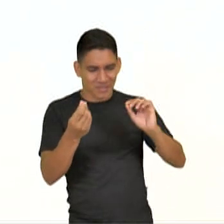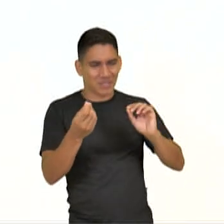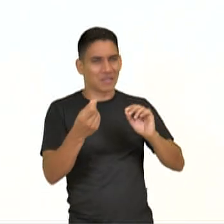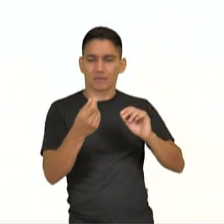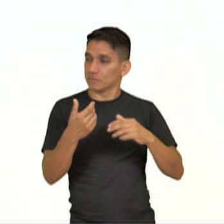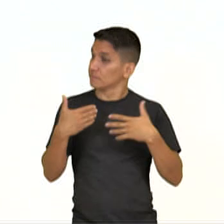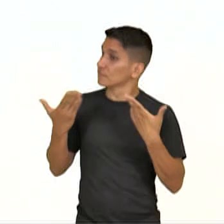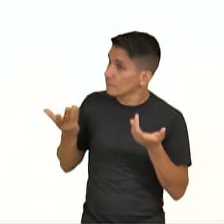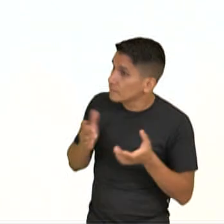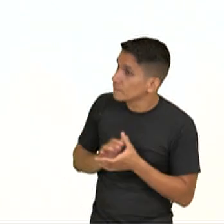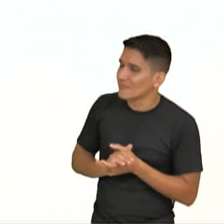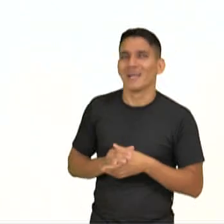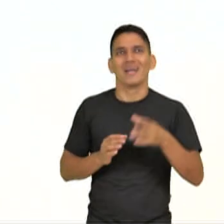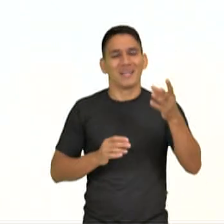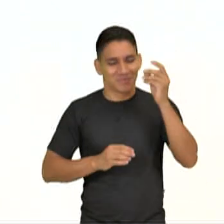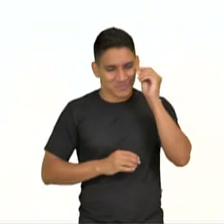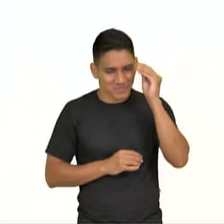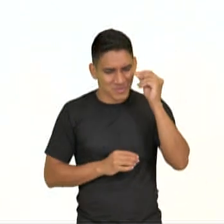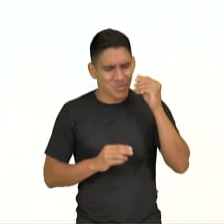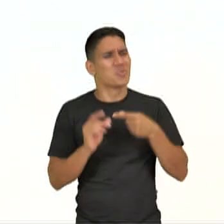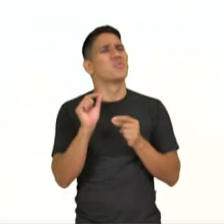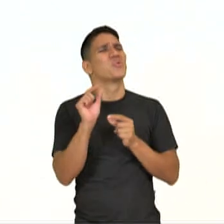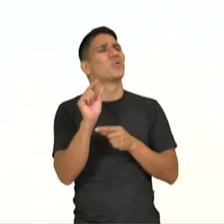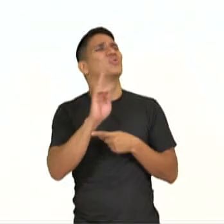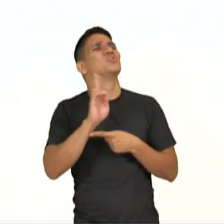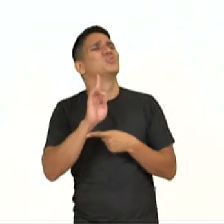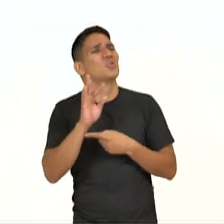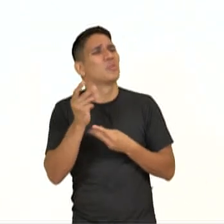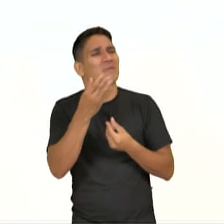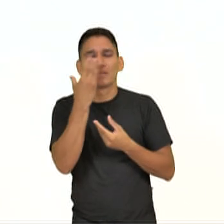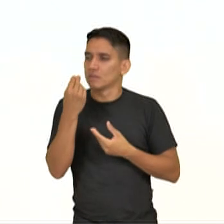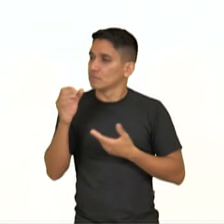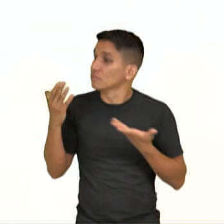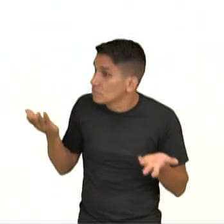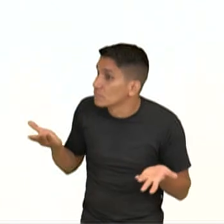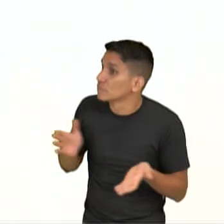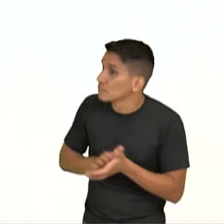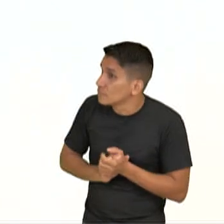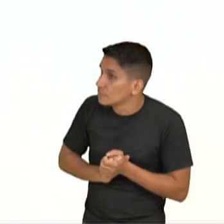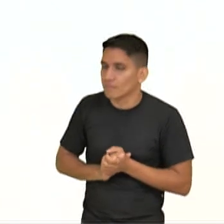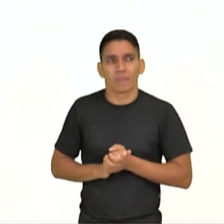pois não? Como é mesmo o nome? Sim.